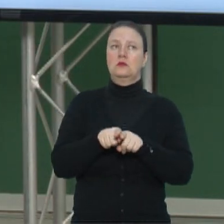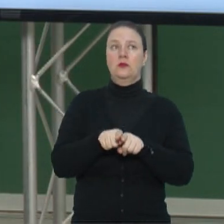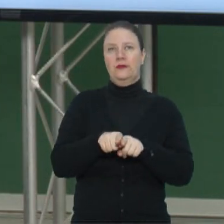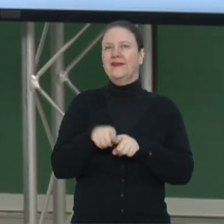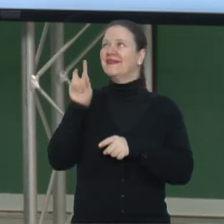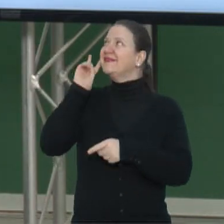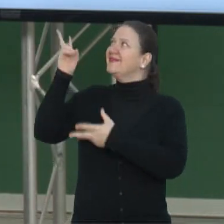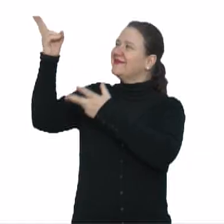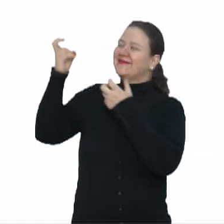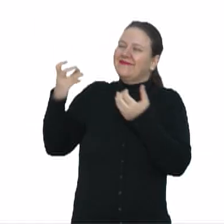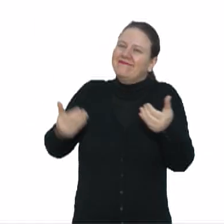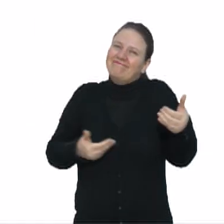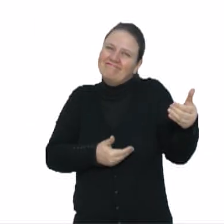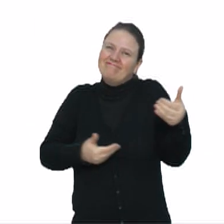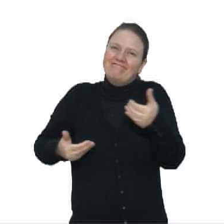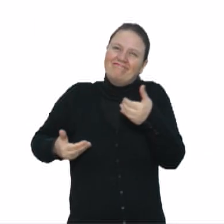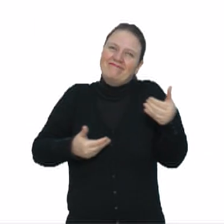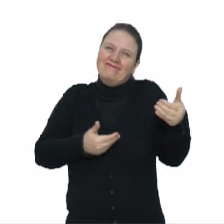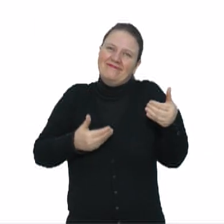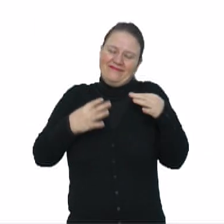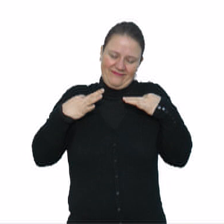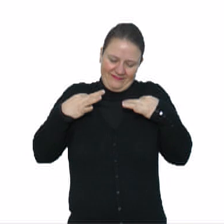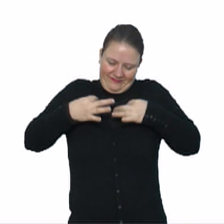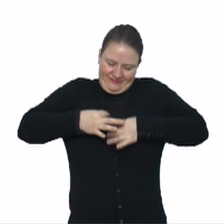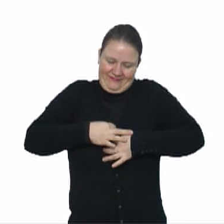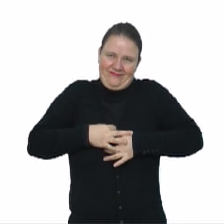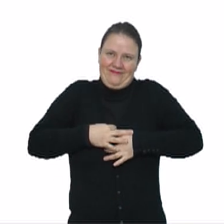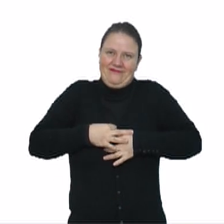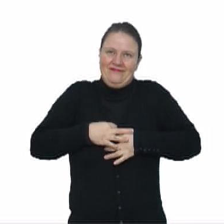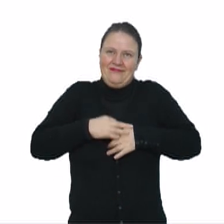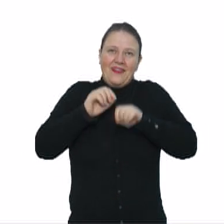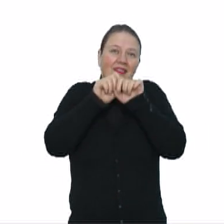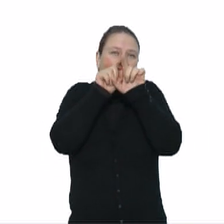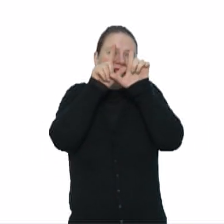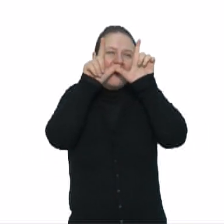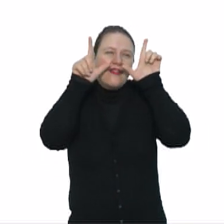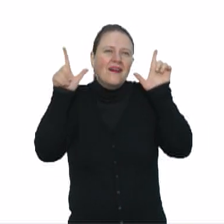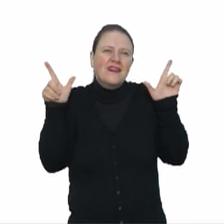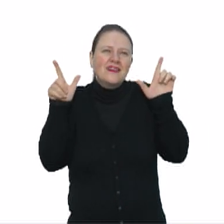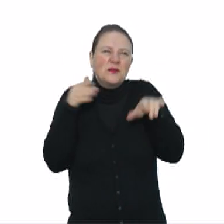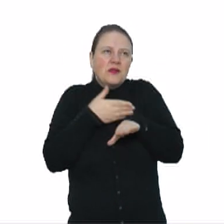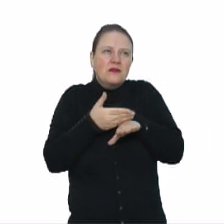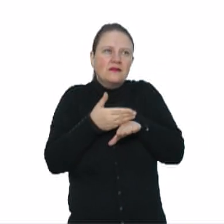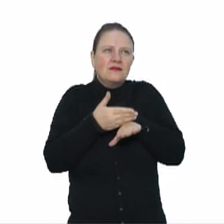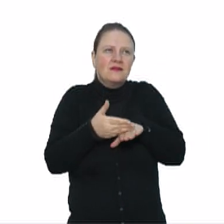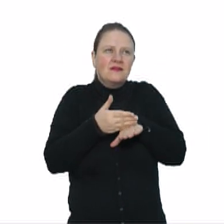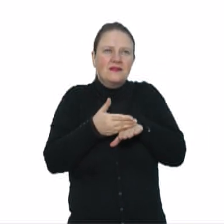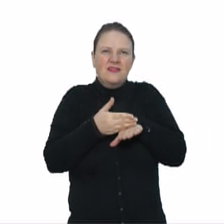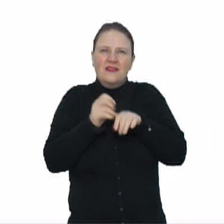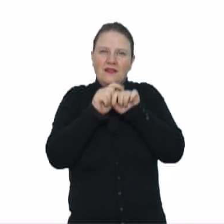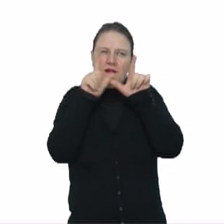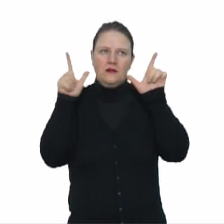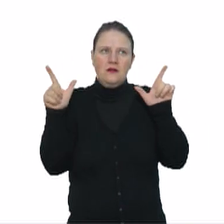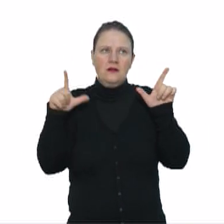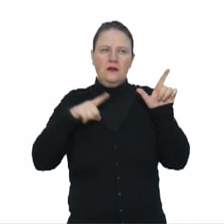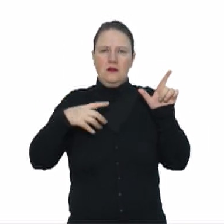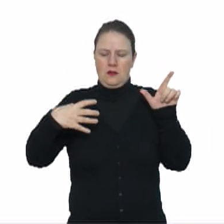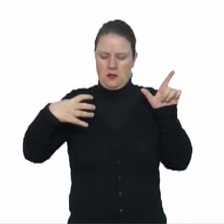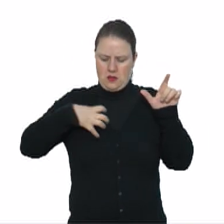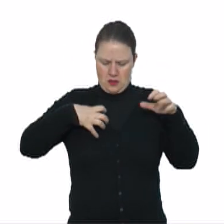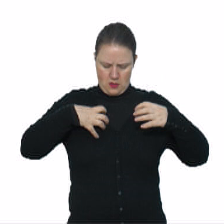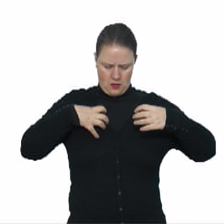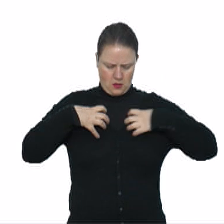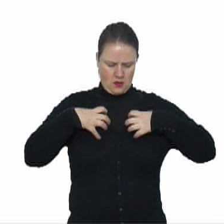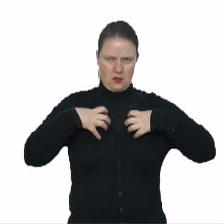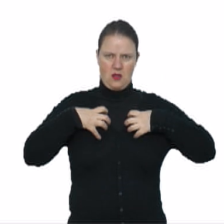bebê, ele está vestido com uma roupinha clara, e nós temos ali, ó, uma mancha